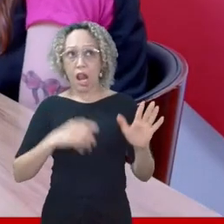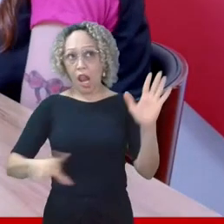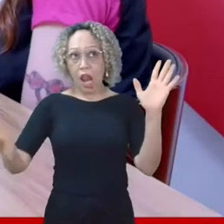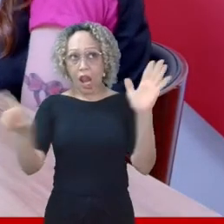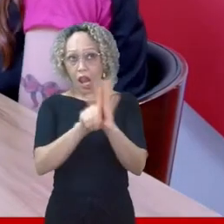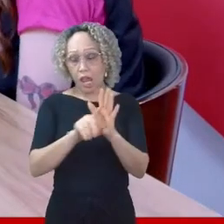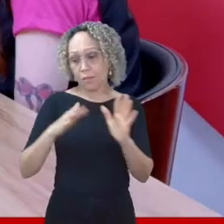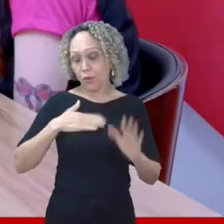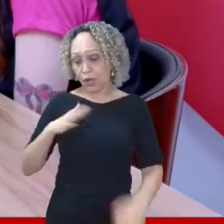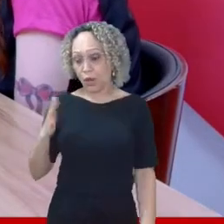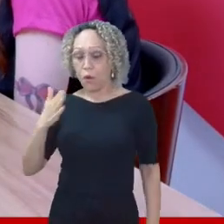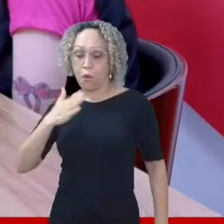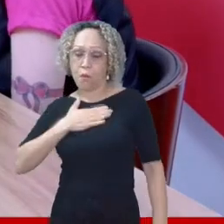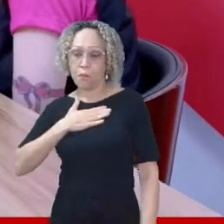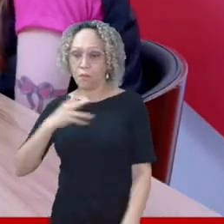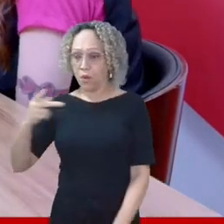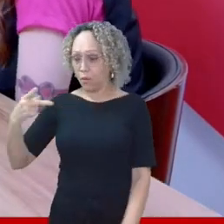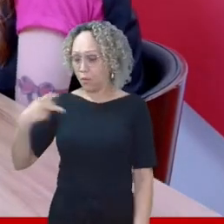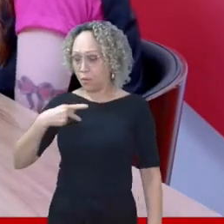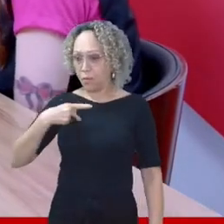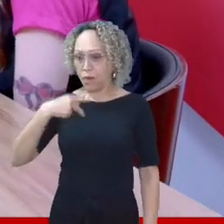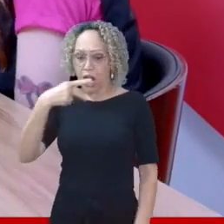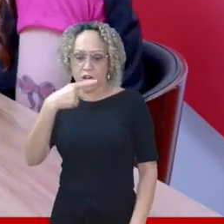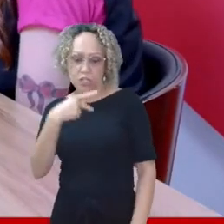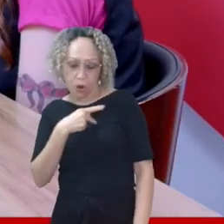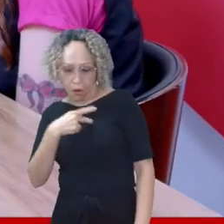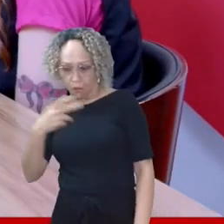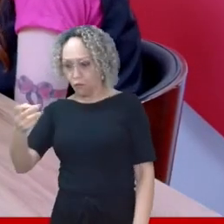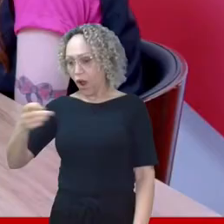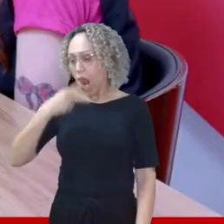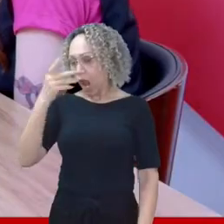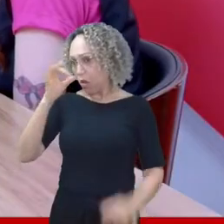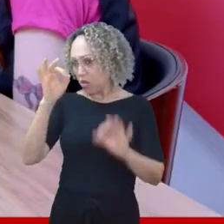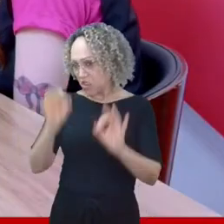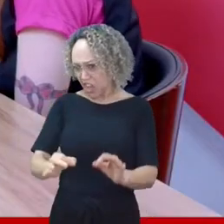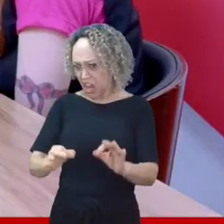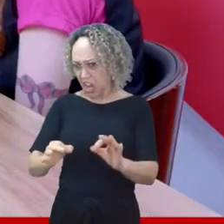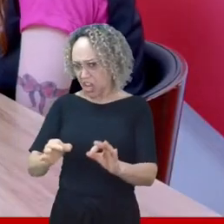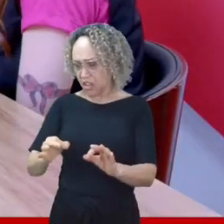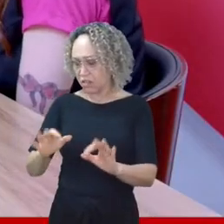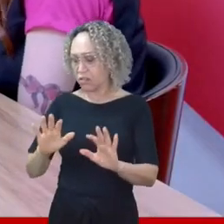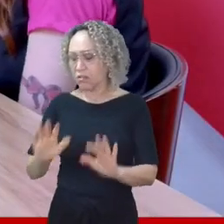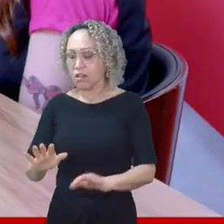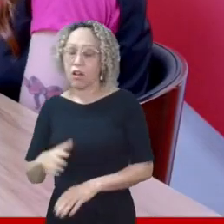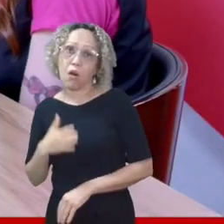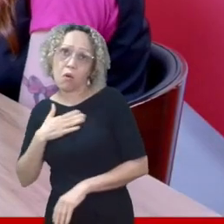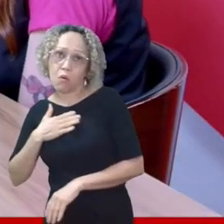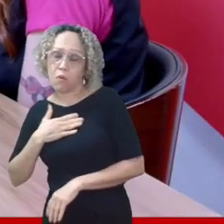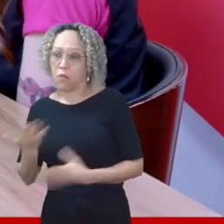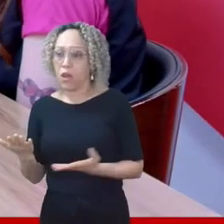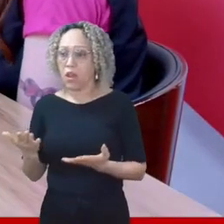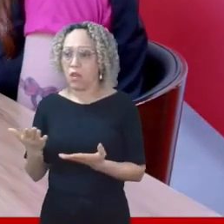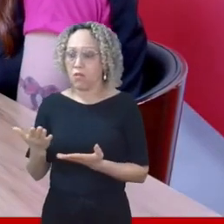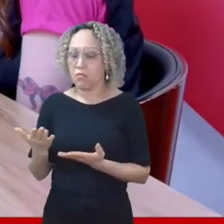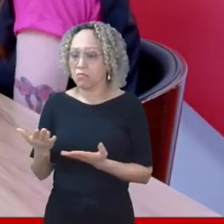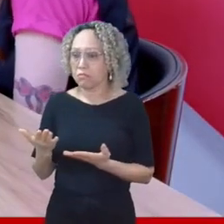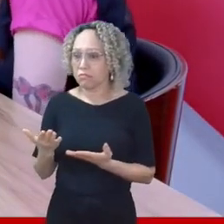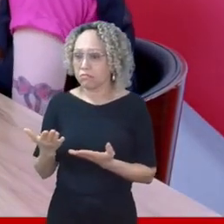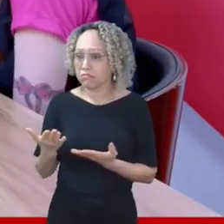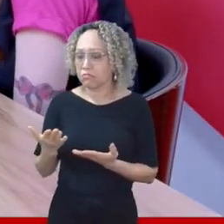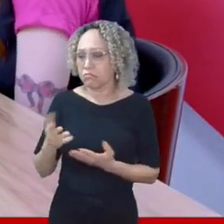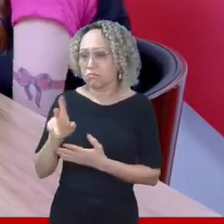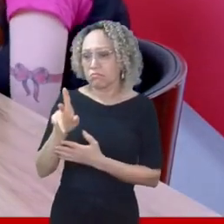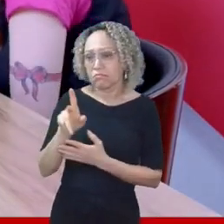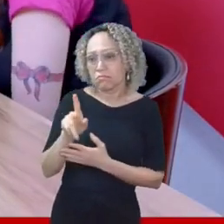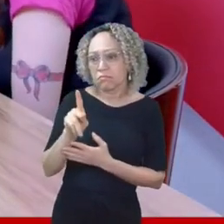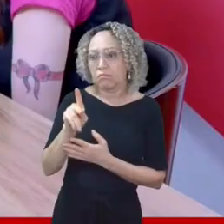certo. Exatamente. Porque o meu pai de santo acha que tem que ser desse jeito. Exatamente. É isso. Olha, é isso, gente. É olha, que o